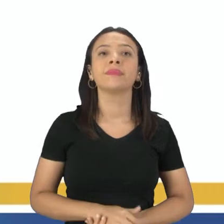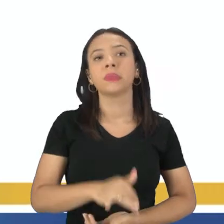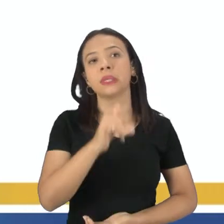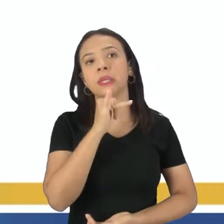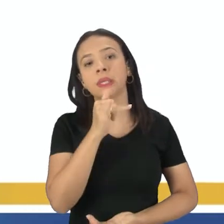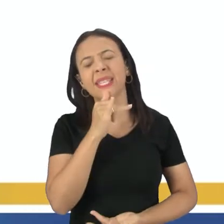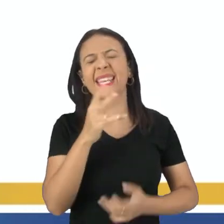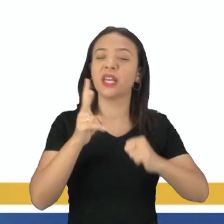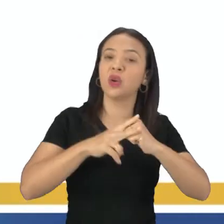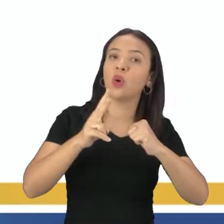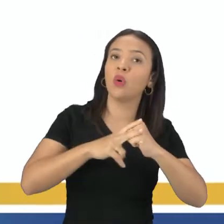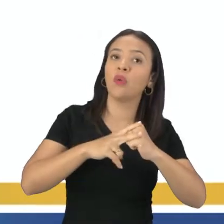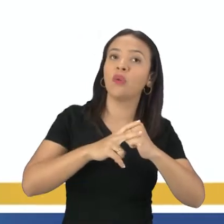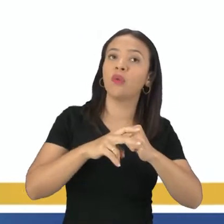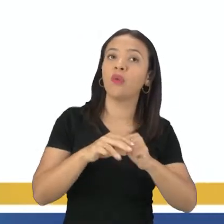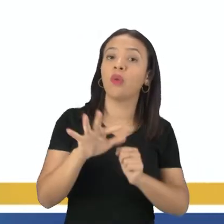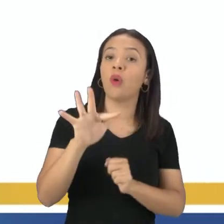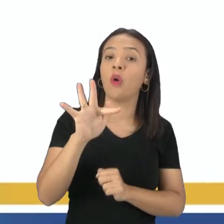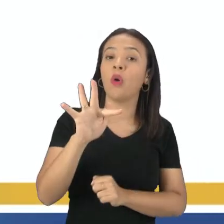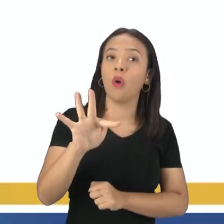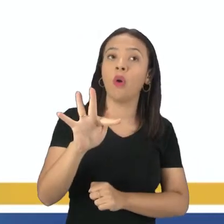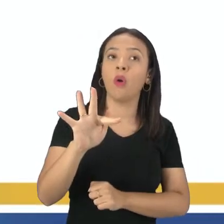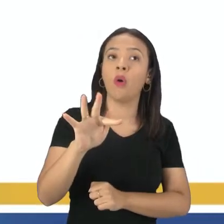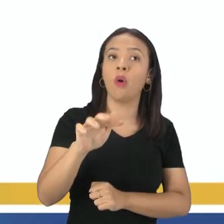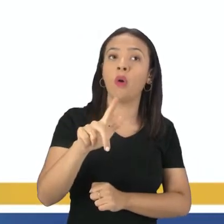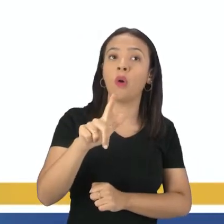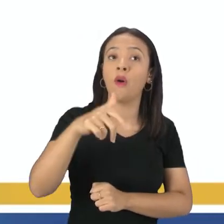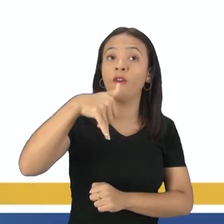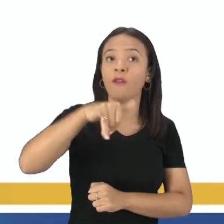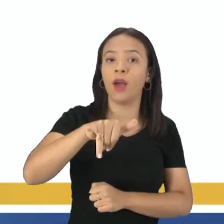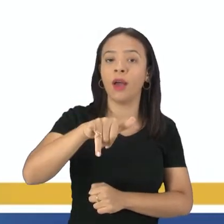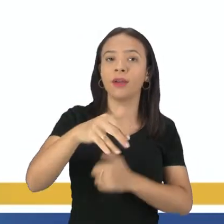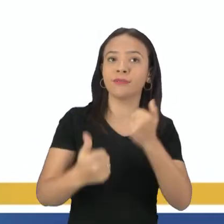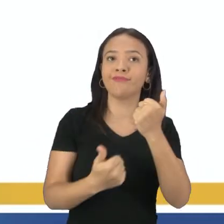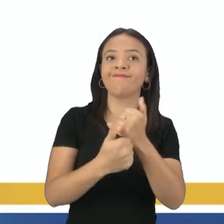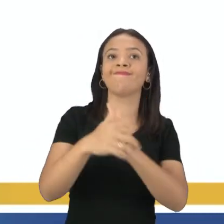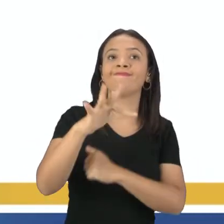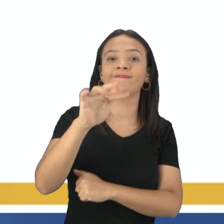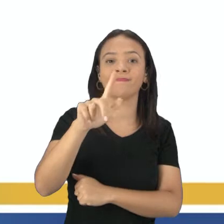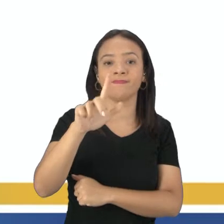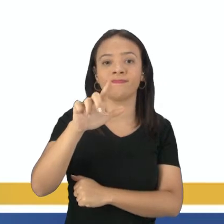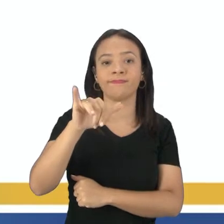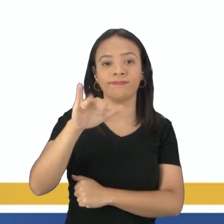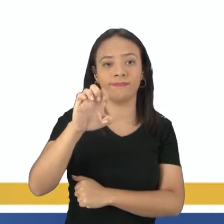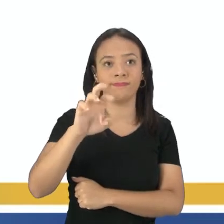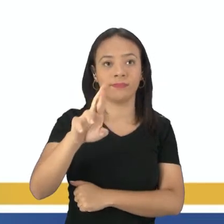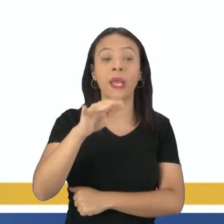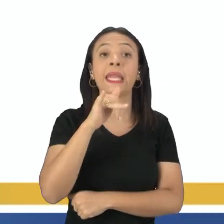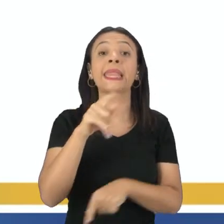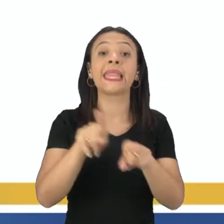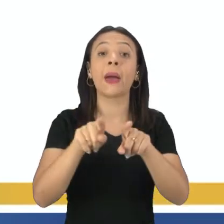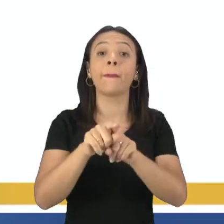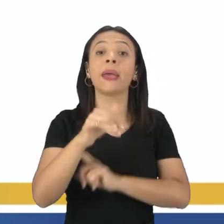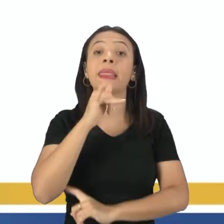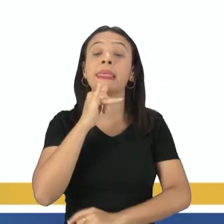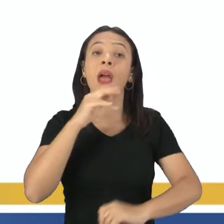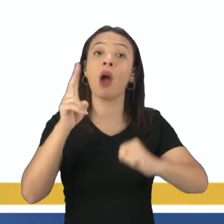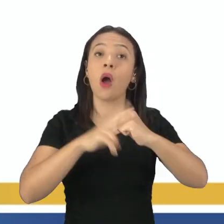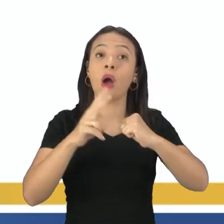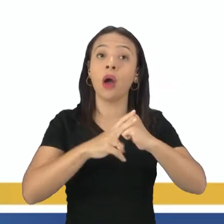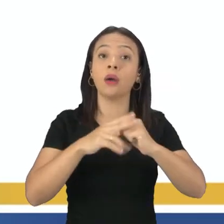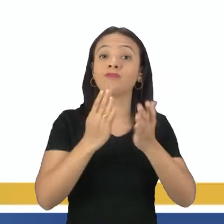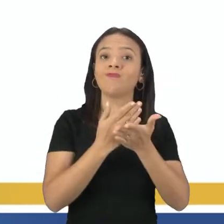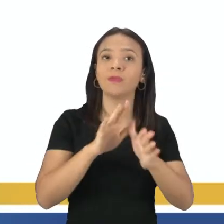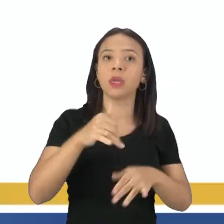do verbo fly, ficou flies. Verbos terminados em Y, precedidos de